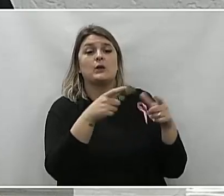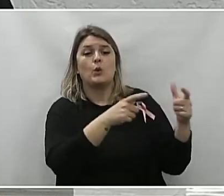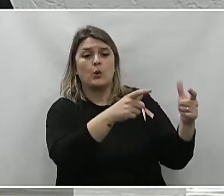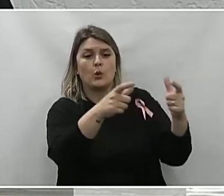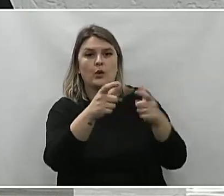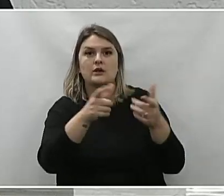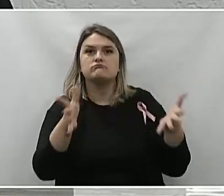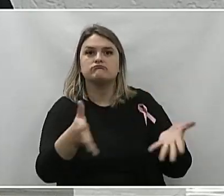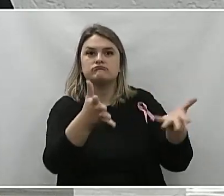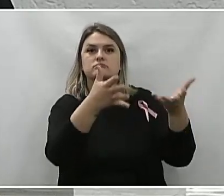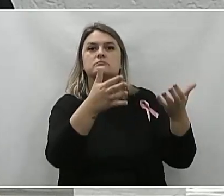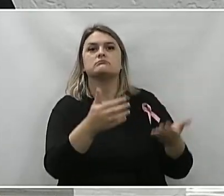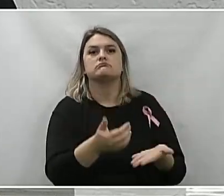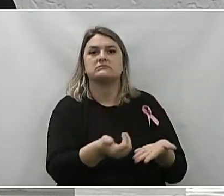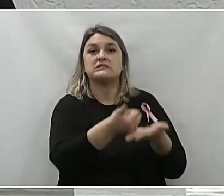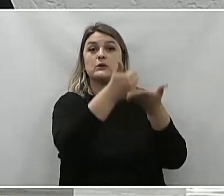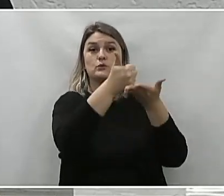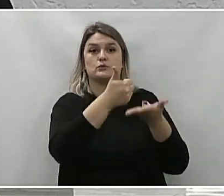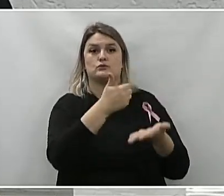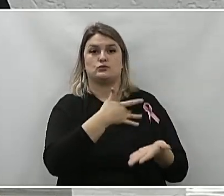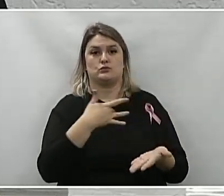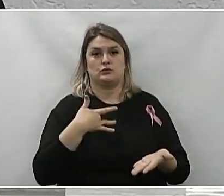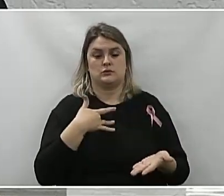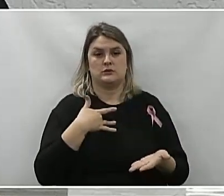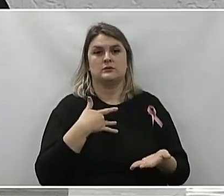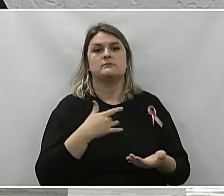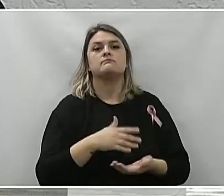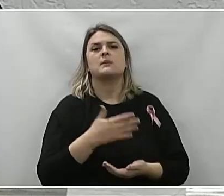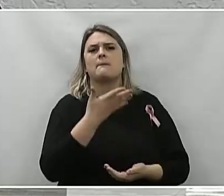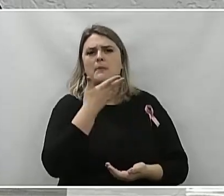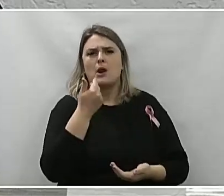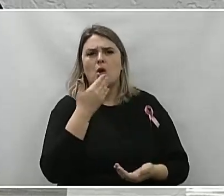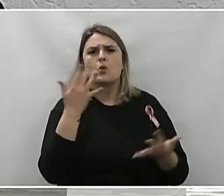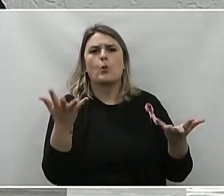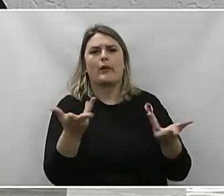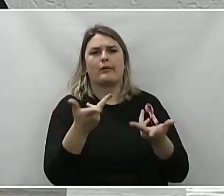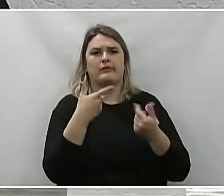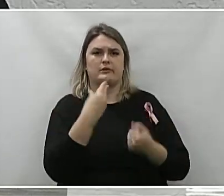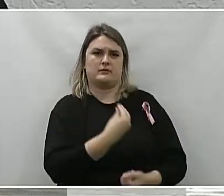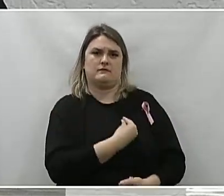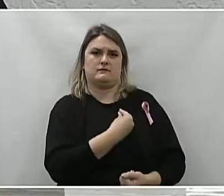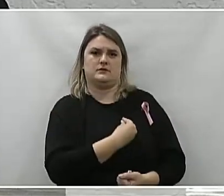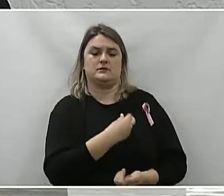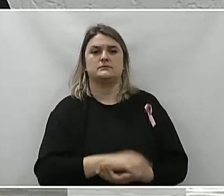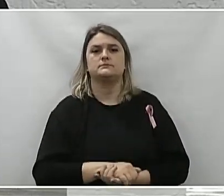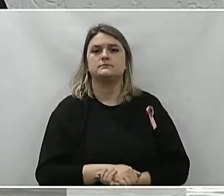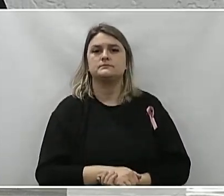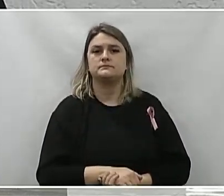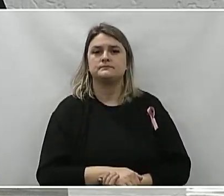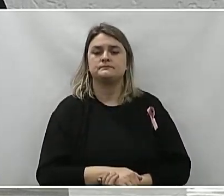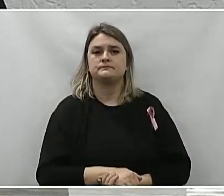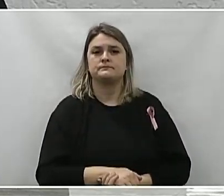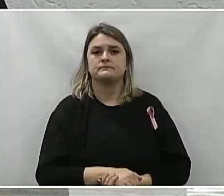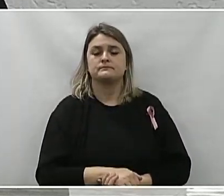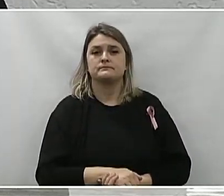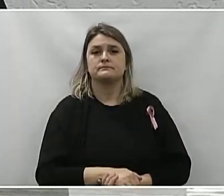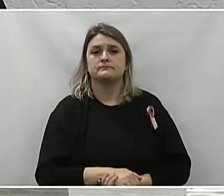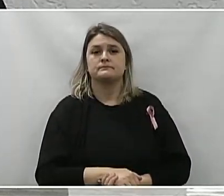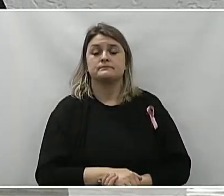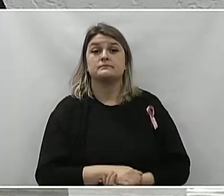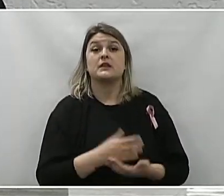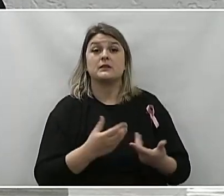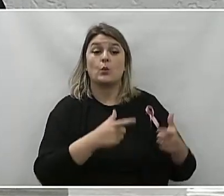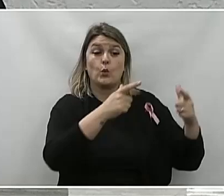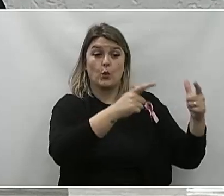em positivamente na saúde pública por meio da melhoria na qualidade de vida da população Além do mais